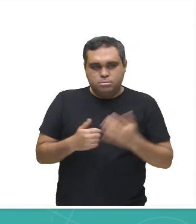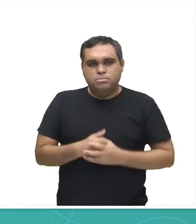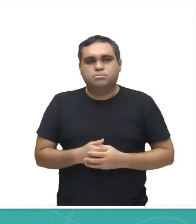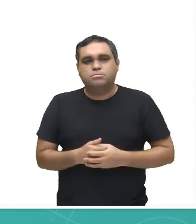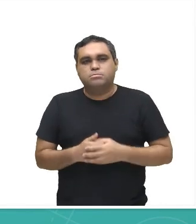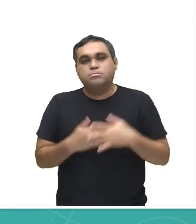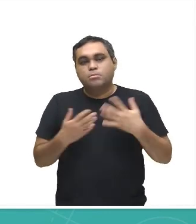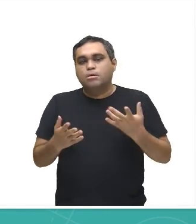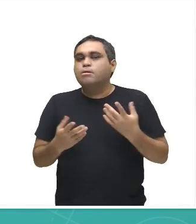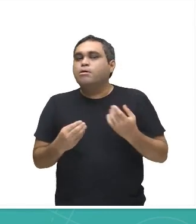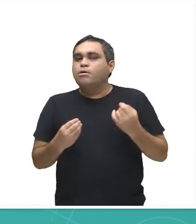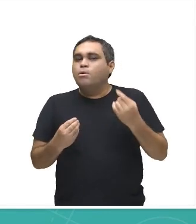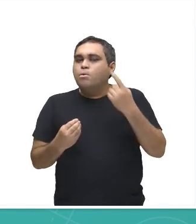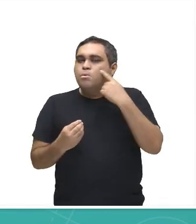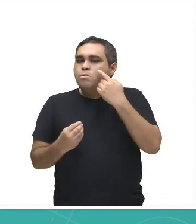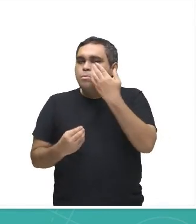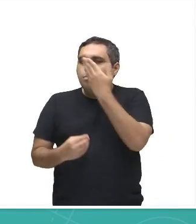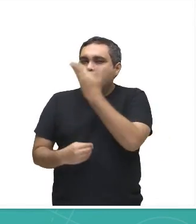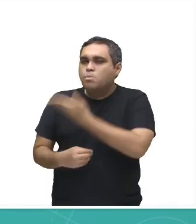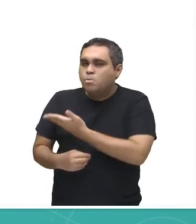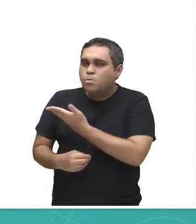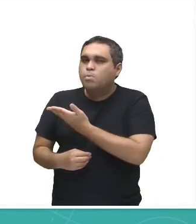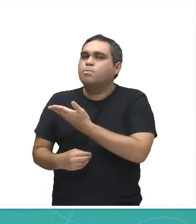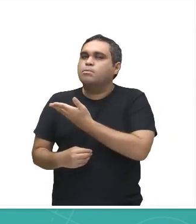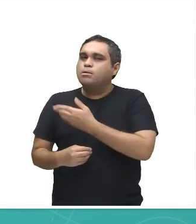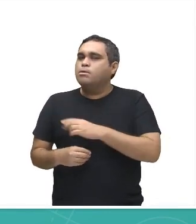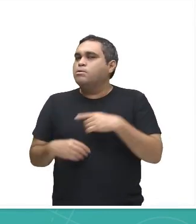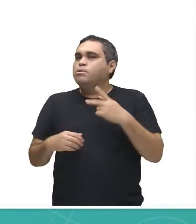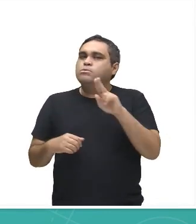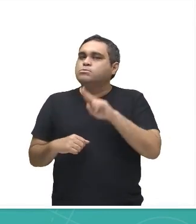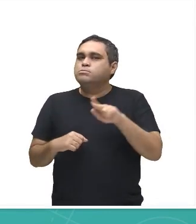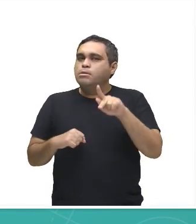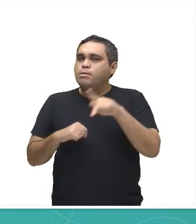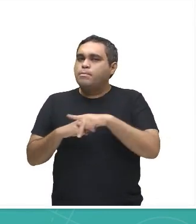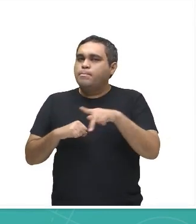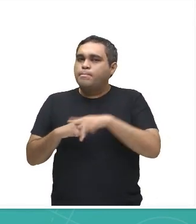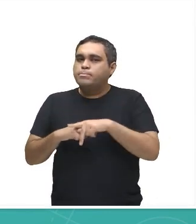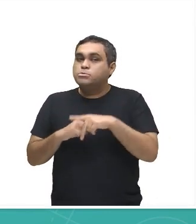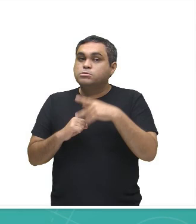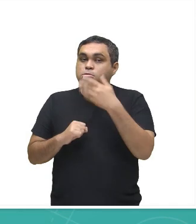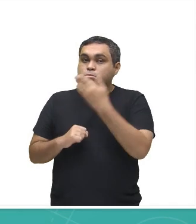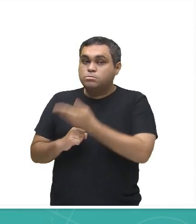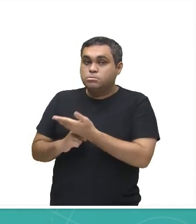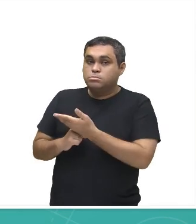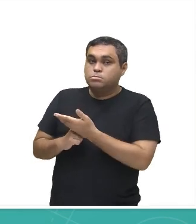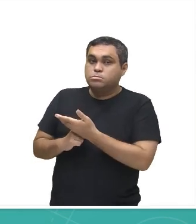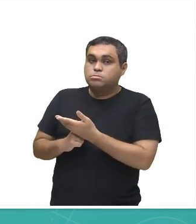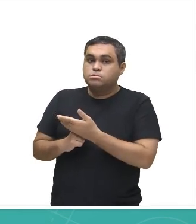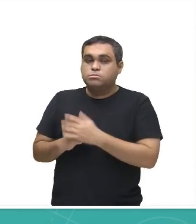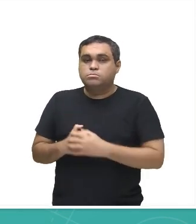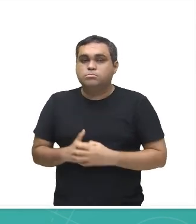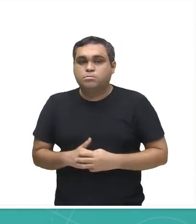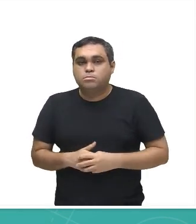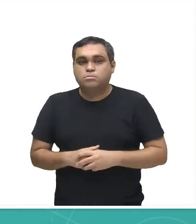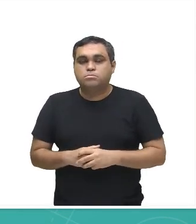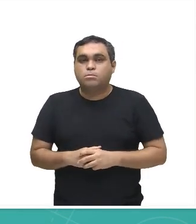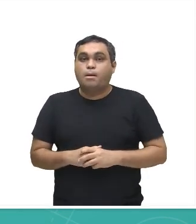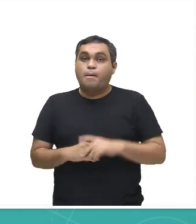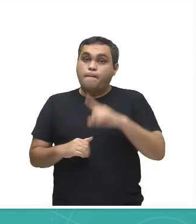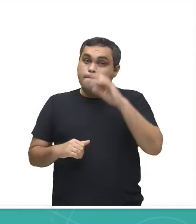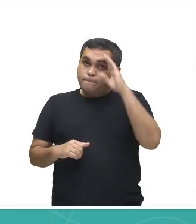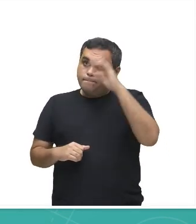Vocês deveriam identificar o uso da preposition, of place, ok? On. Vejam comigo.